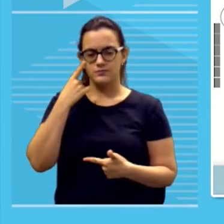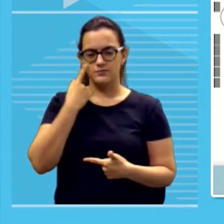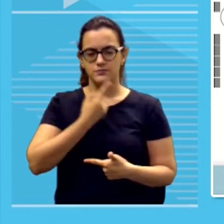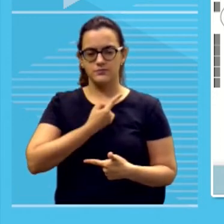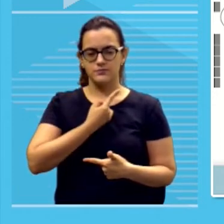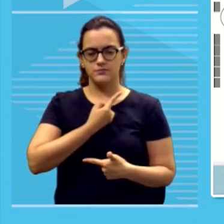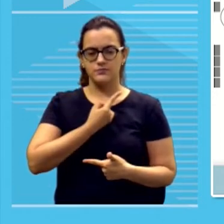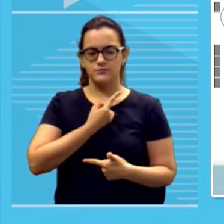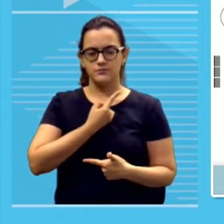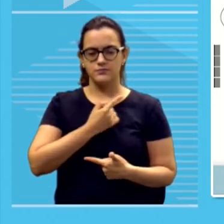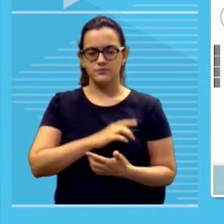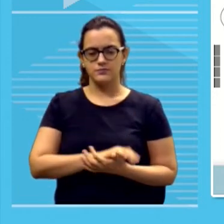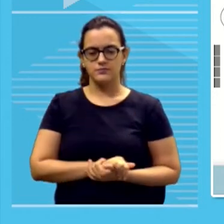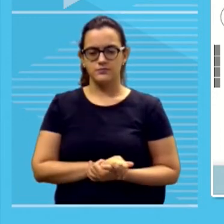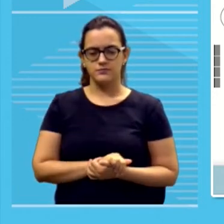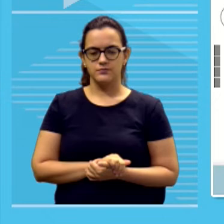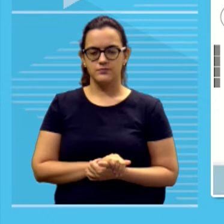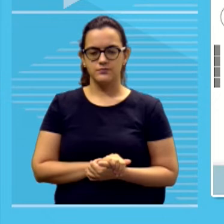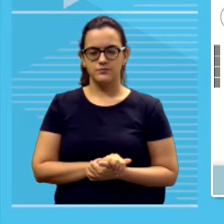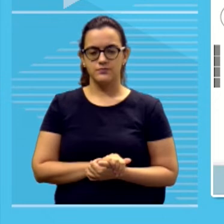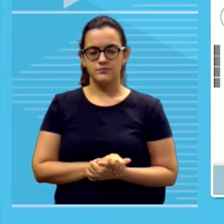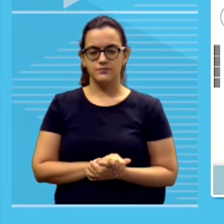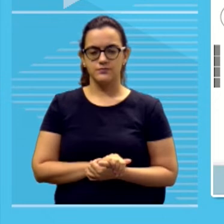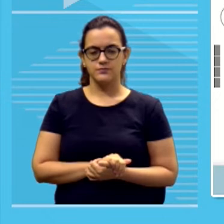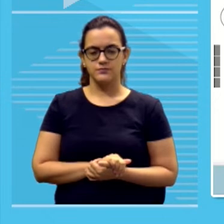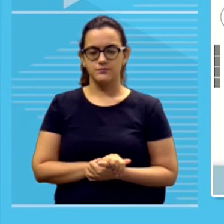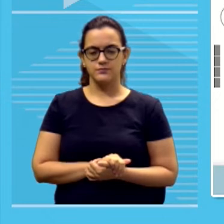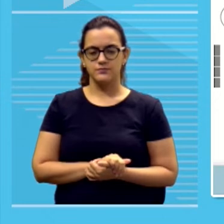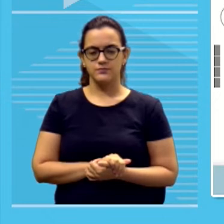4123456 - 6